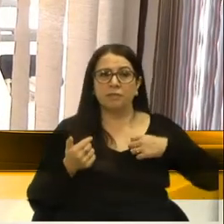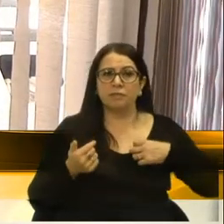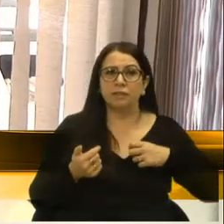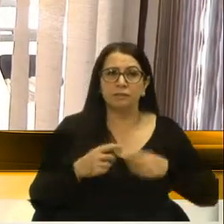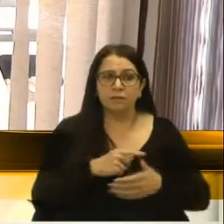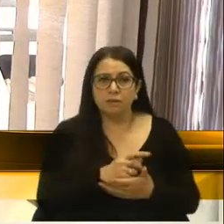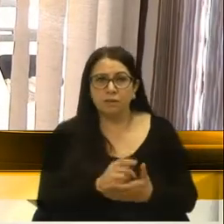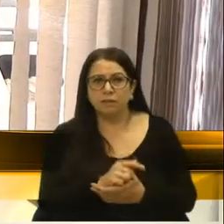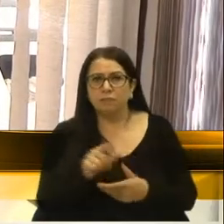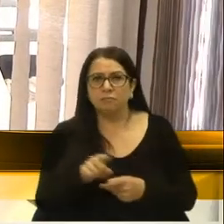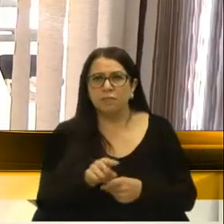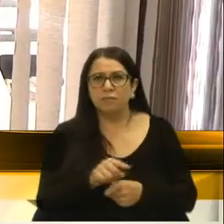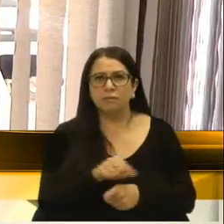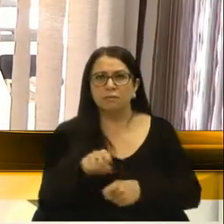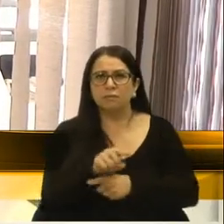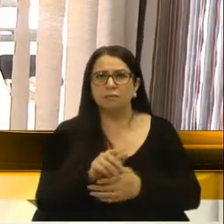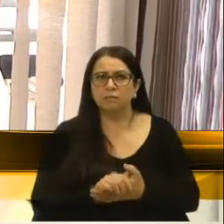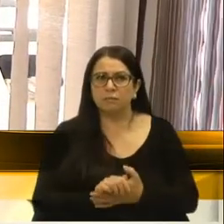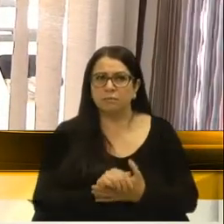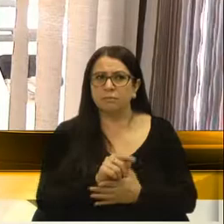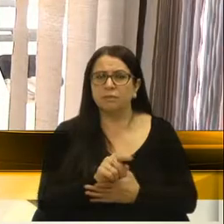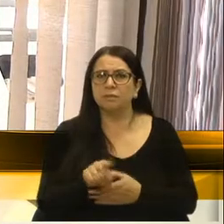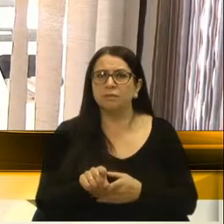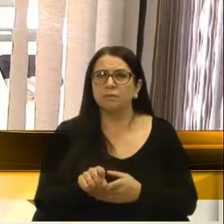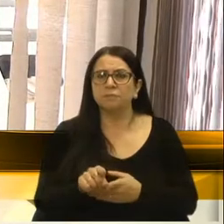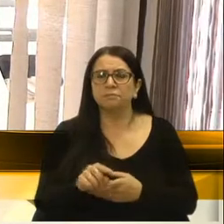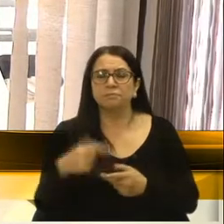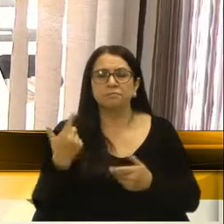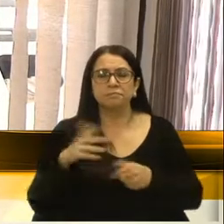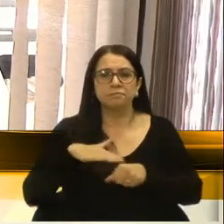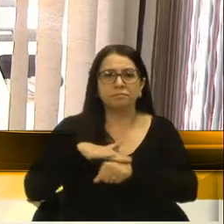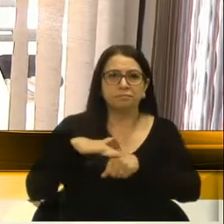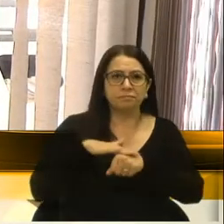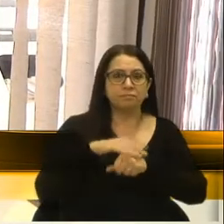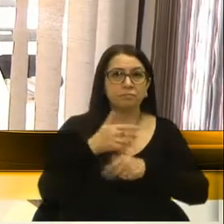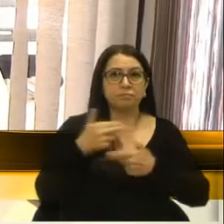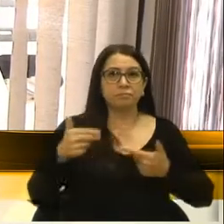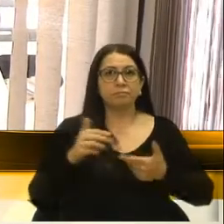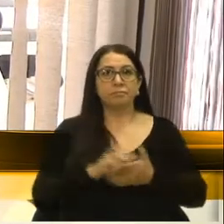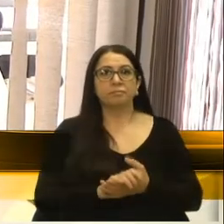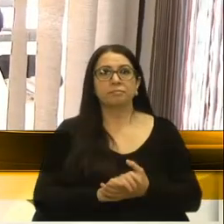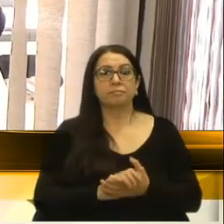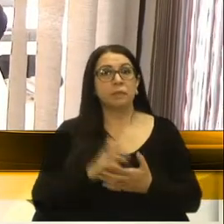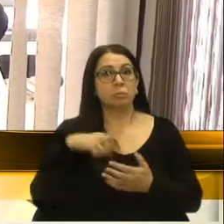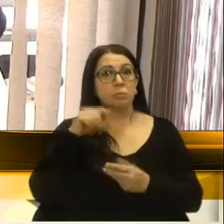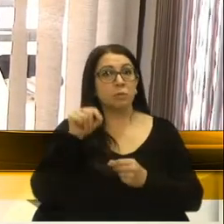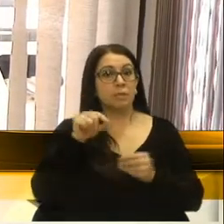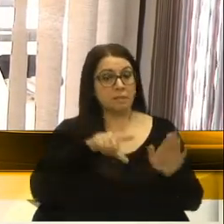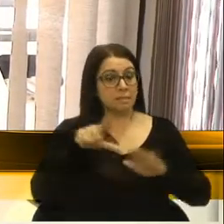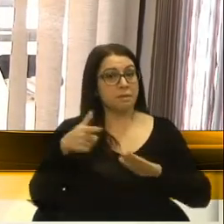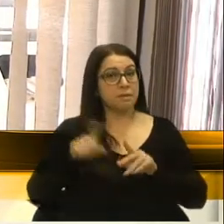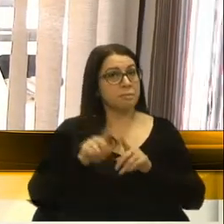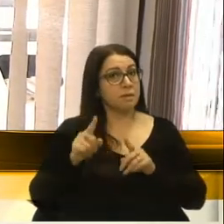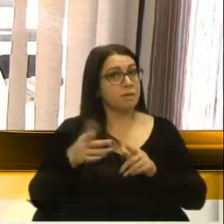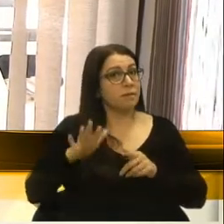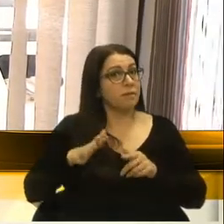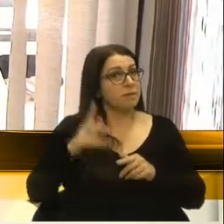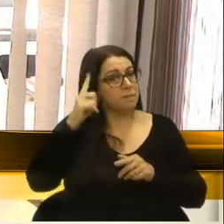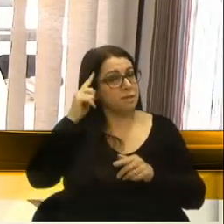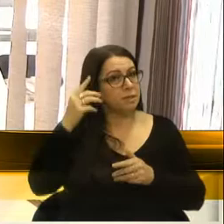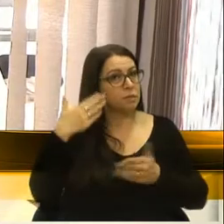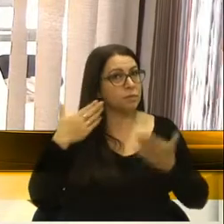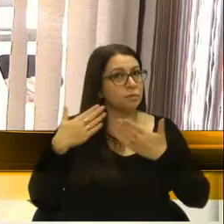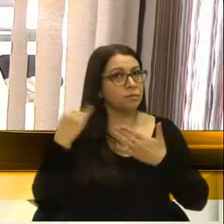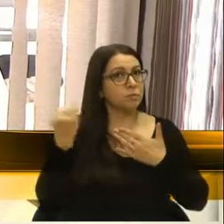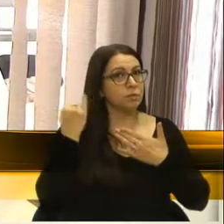o Barcarolo, que também foi muito receptivo, conversamos e tal. E aí também para essa semana talvez surjam algumas novidades bem importantes